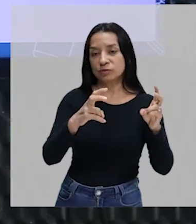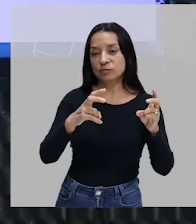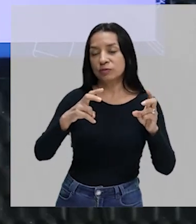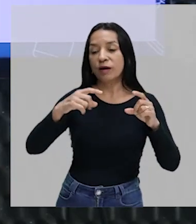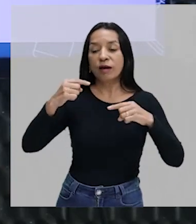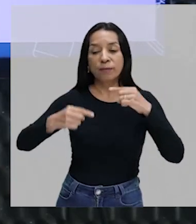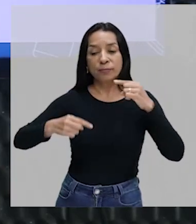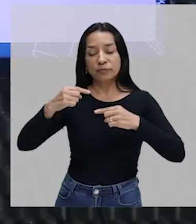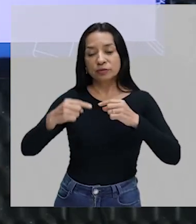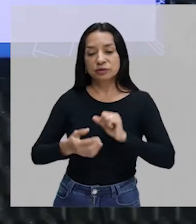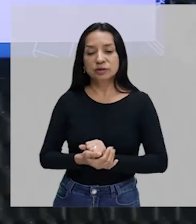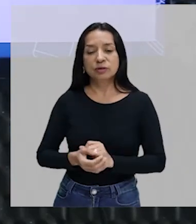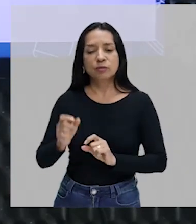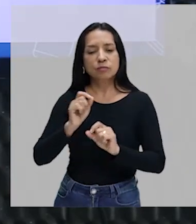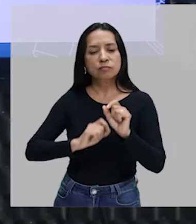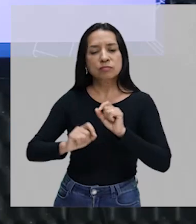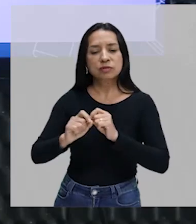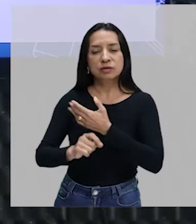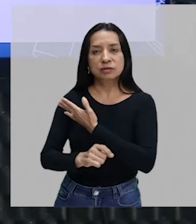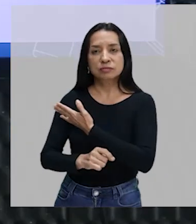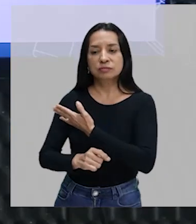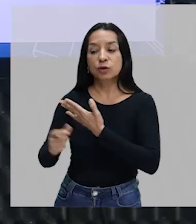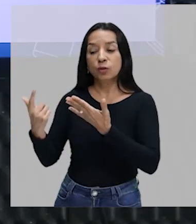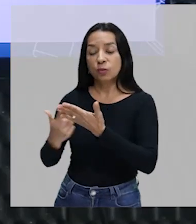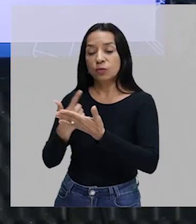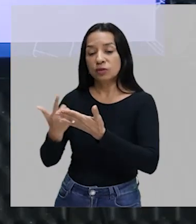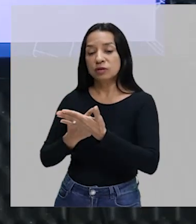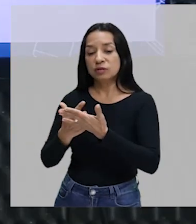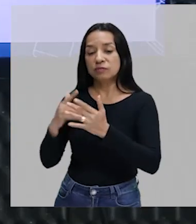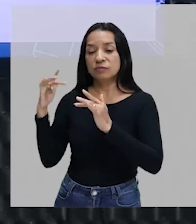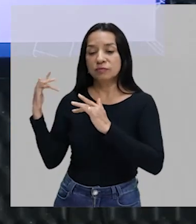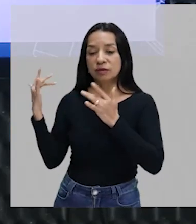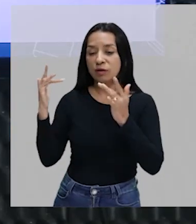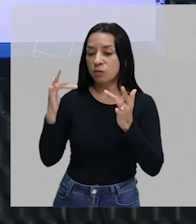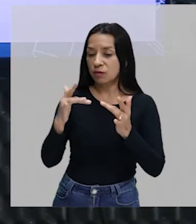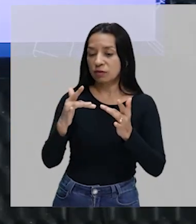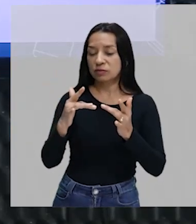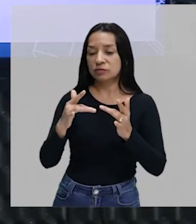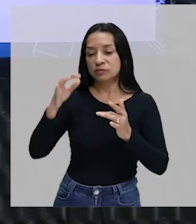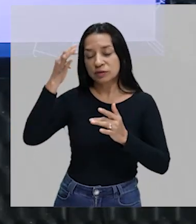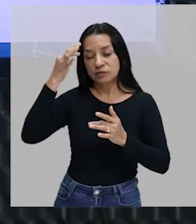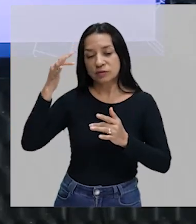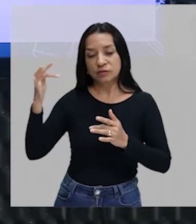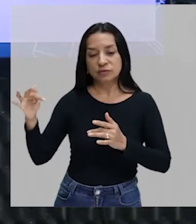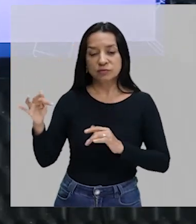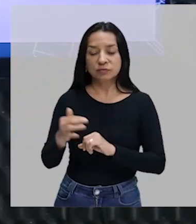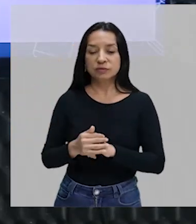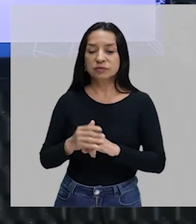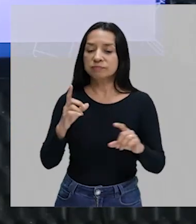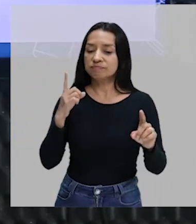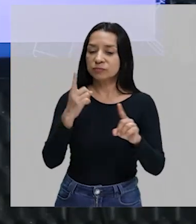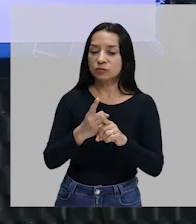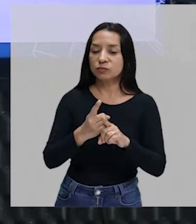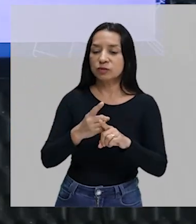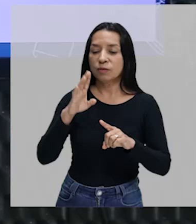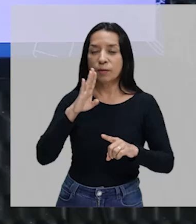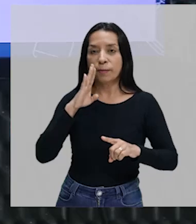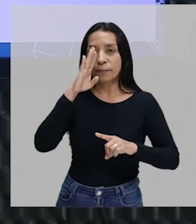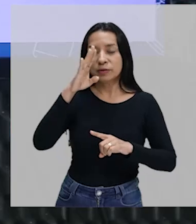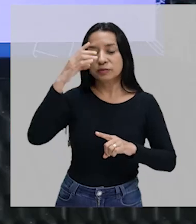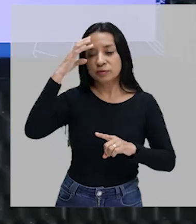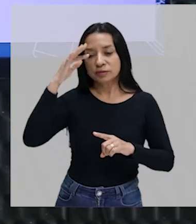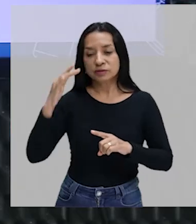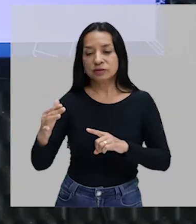A Política é um clássico da filosofia. Nessa obra, nós encontramos as principais ideias